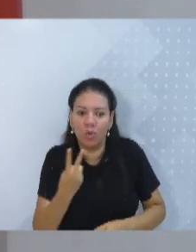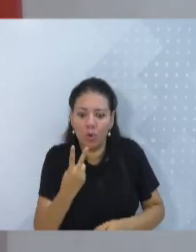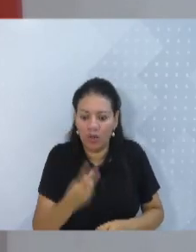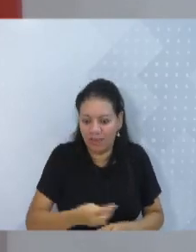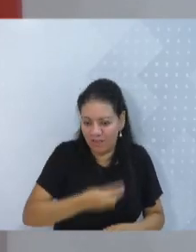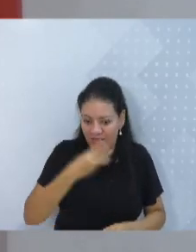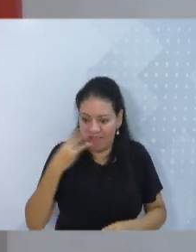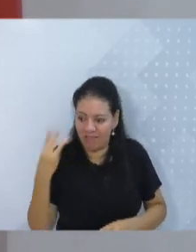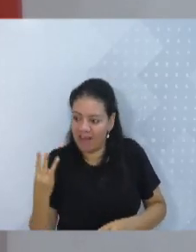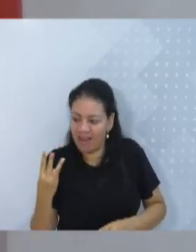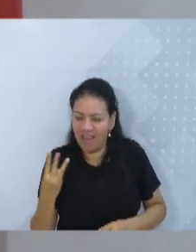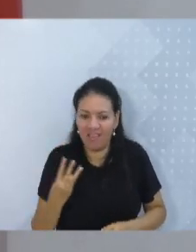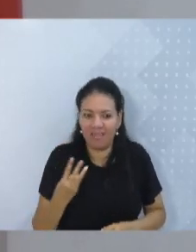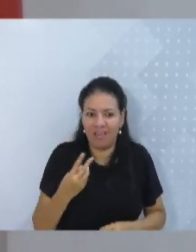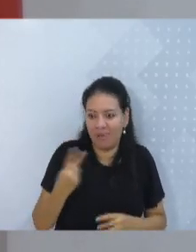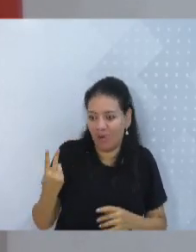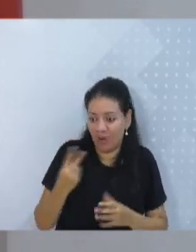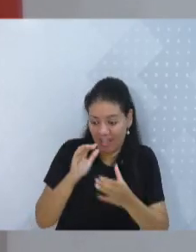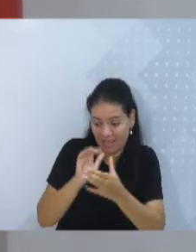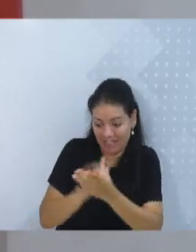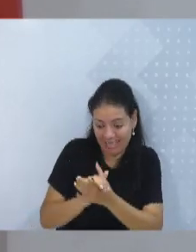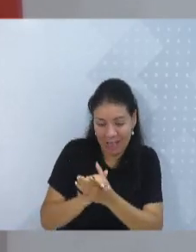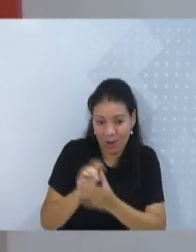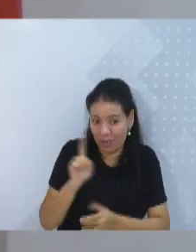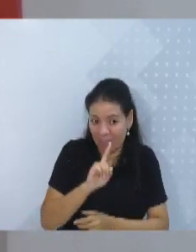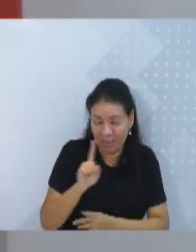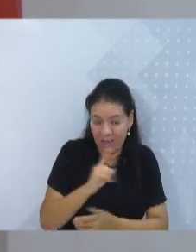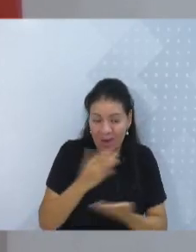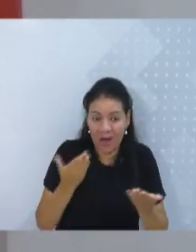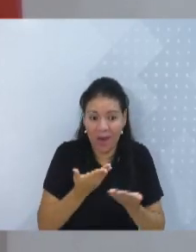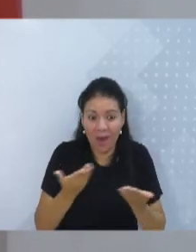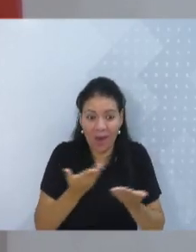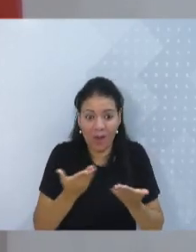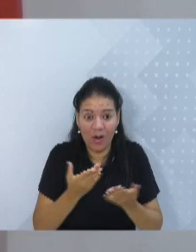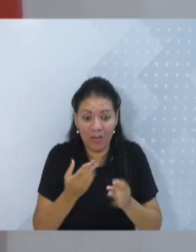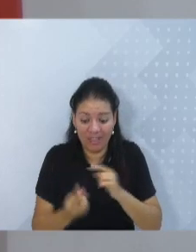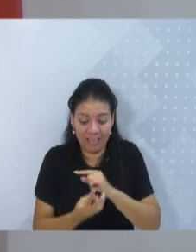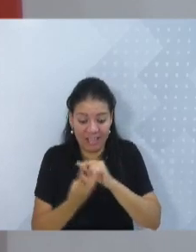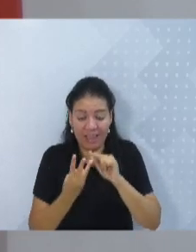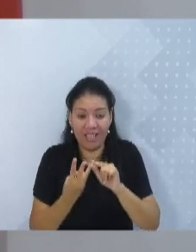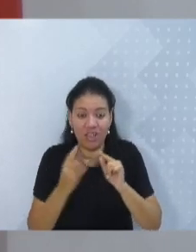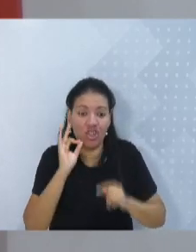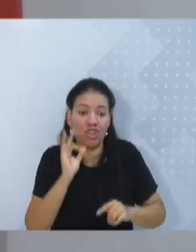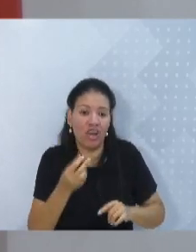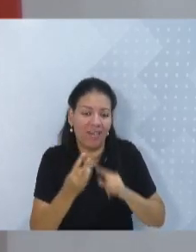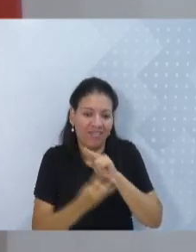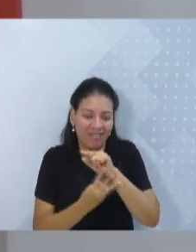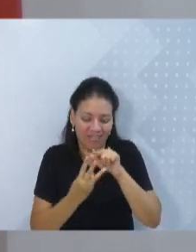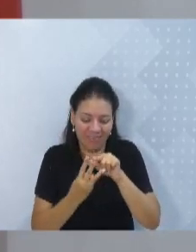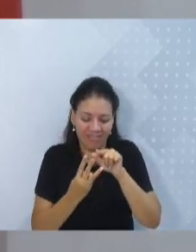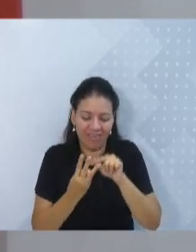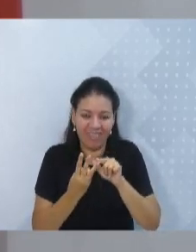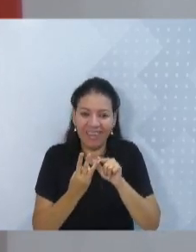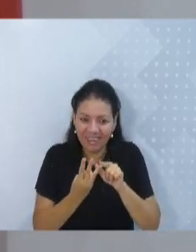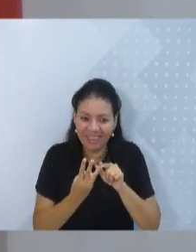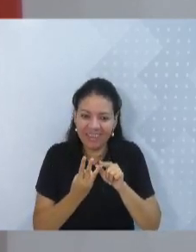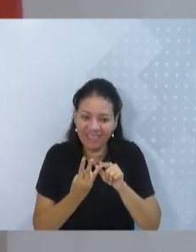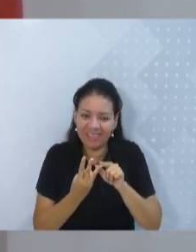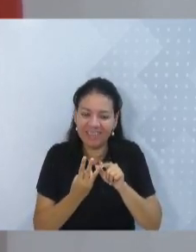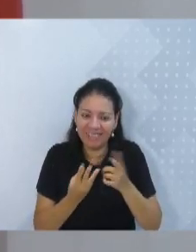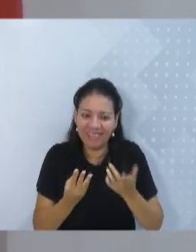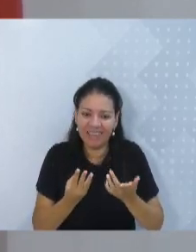três não é mais você o Diego agora é em breve você já é vocês três e essa essa